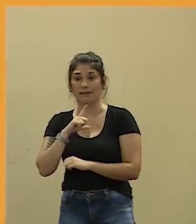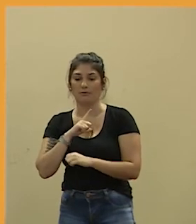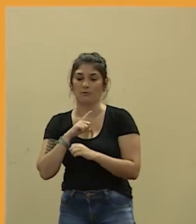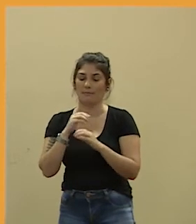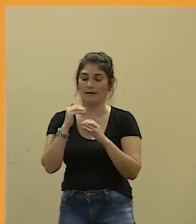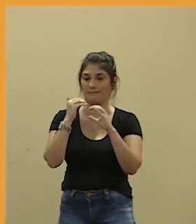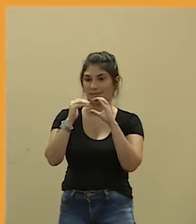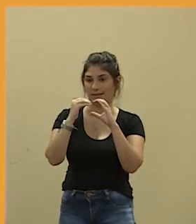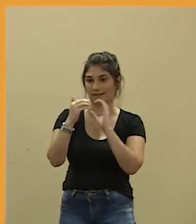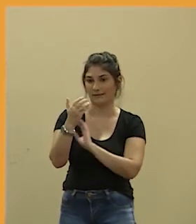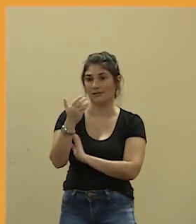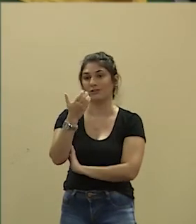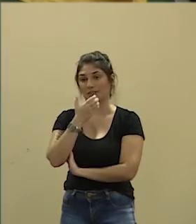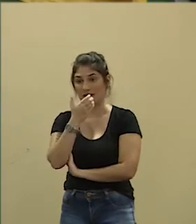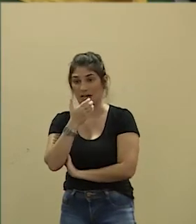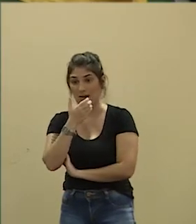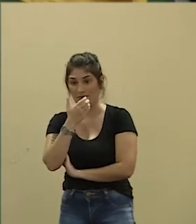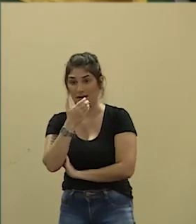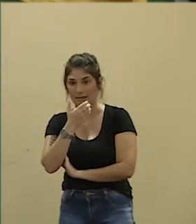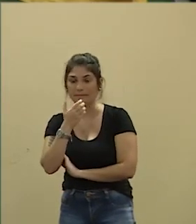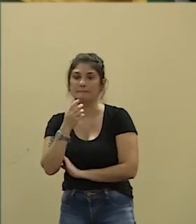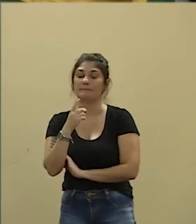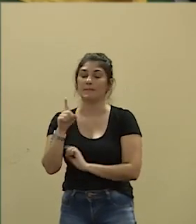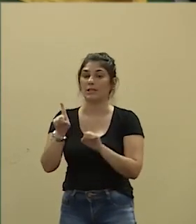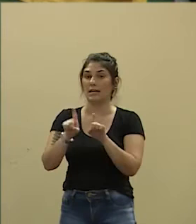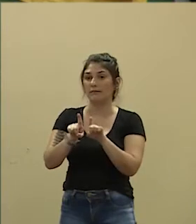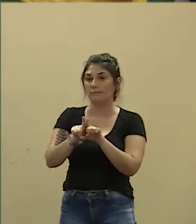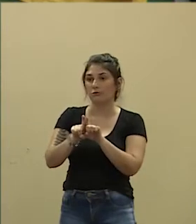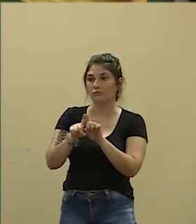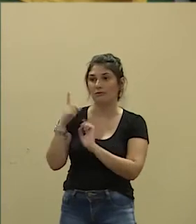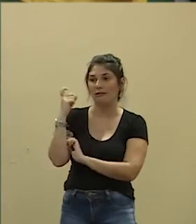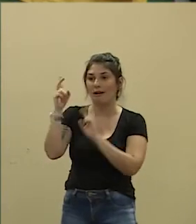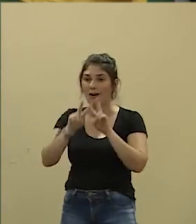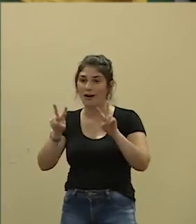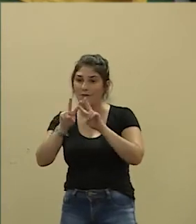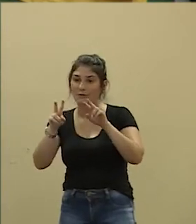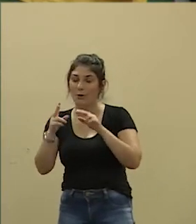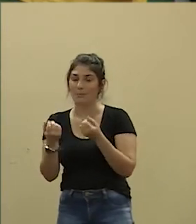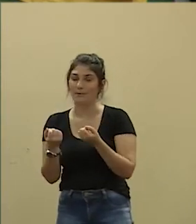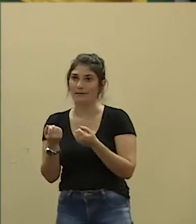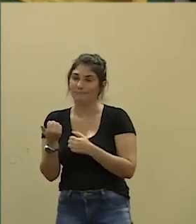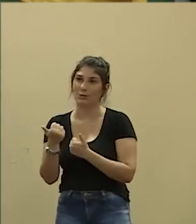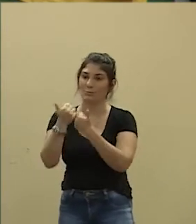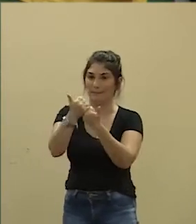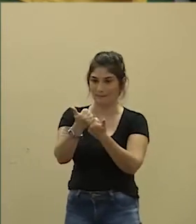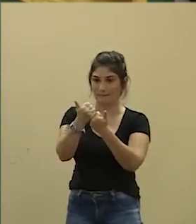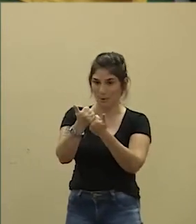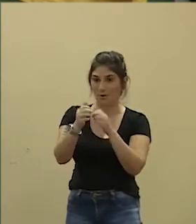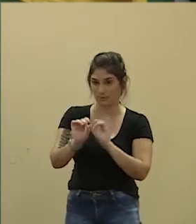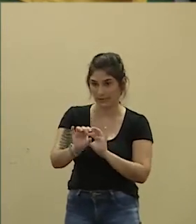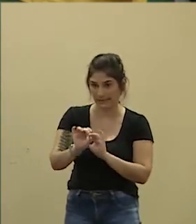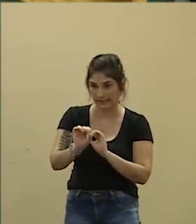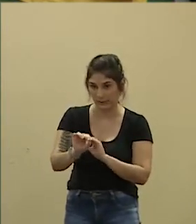professor usando esse recurso audiovisual como um reforço é do processo ali a educacional que a mensagem